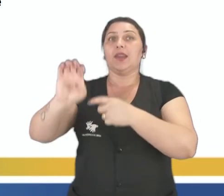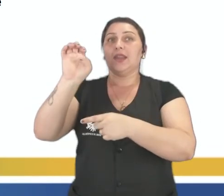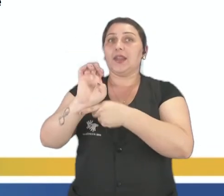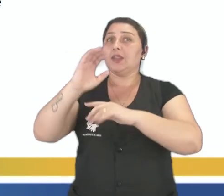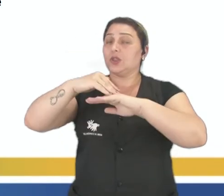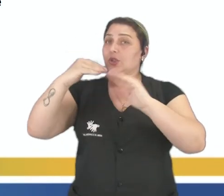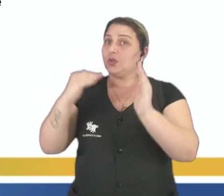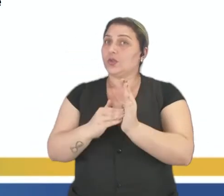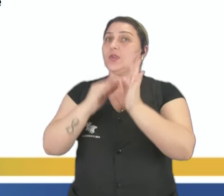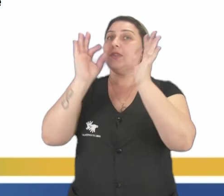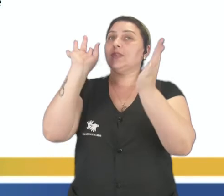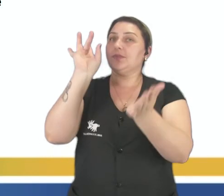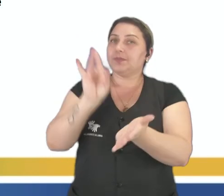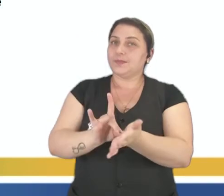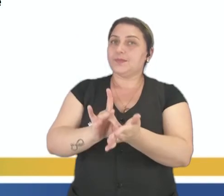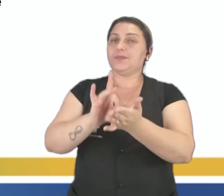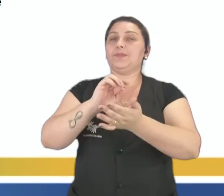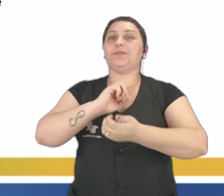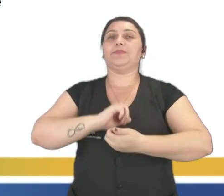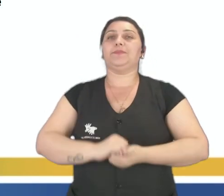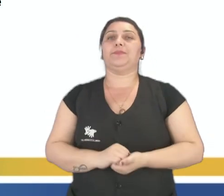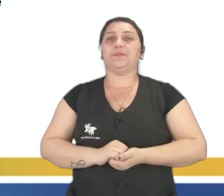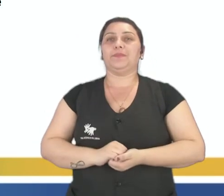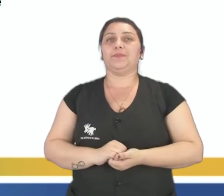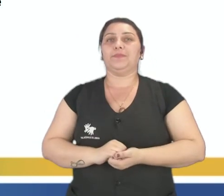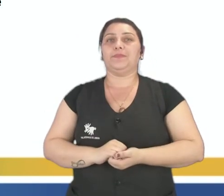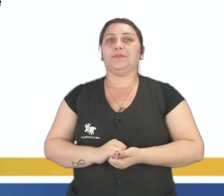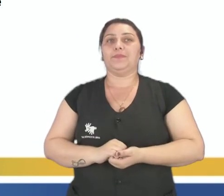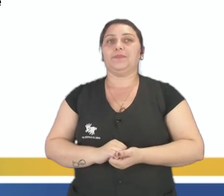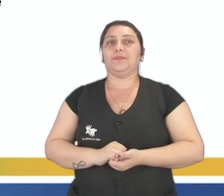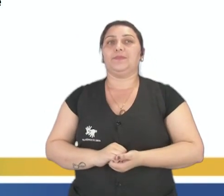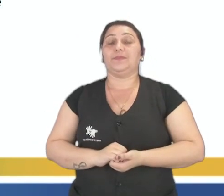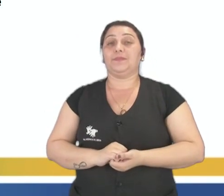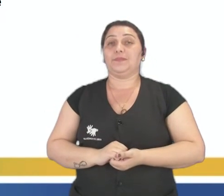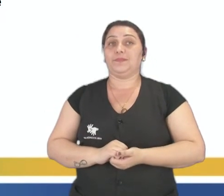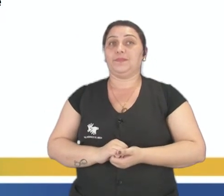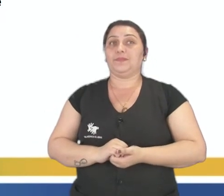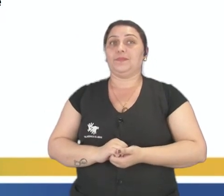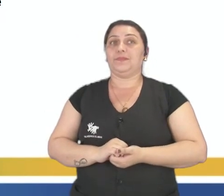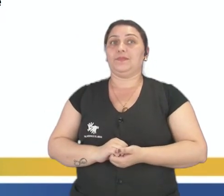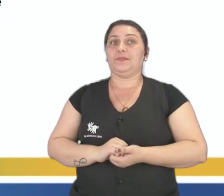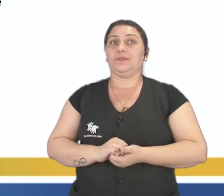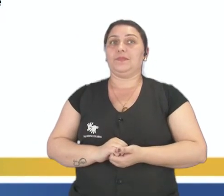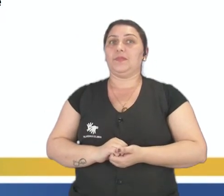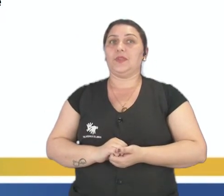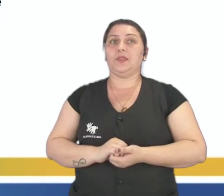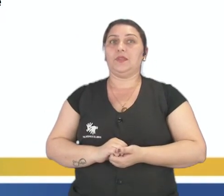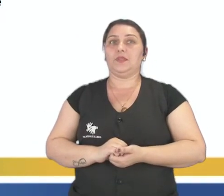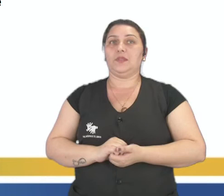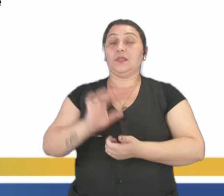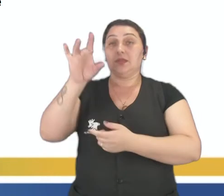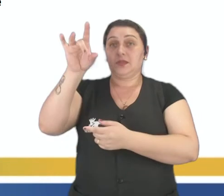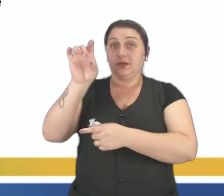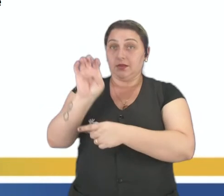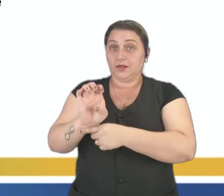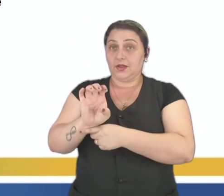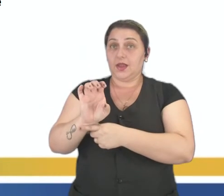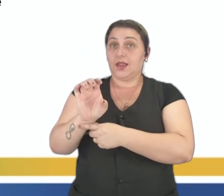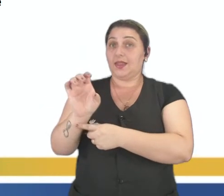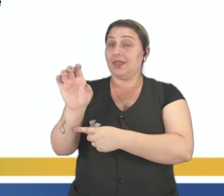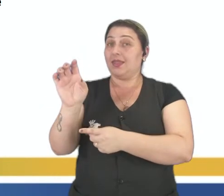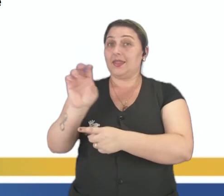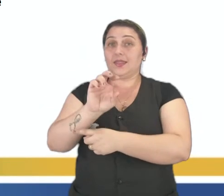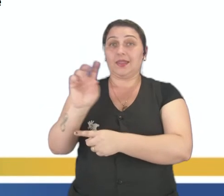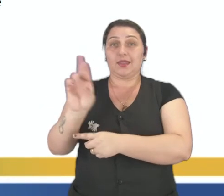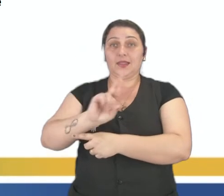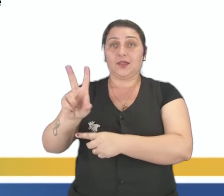verdadeiras. Letra D, todas as afirmativas são verdadeiras. E por último, letra E, nenhuma das alternativas é